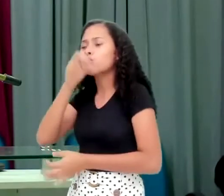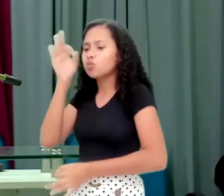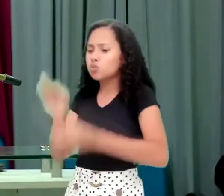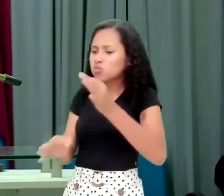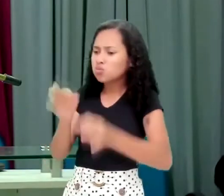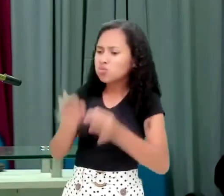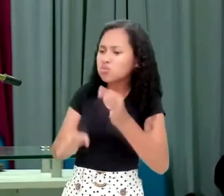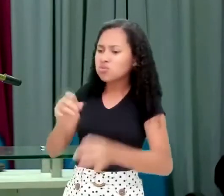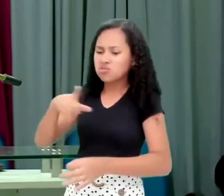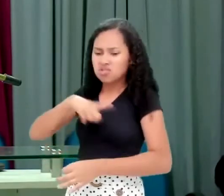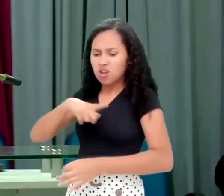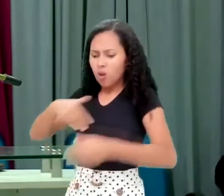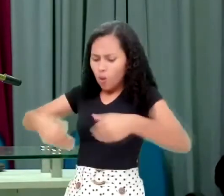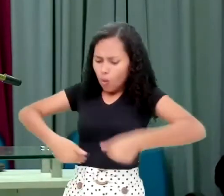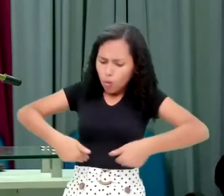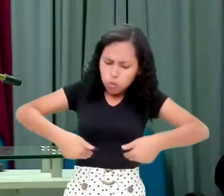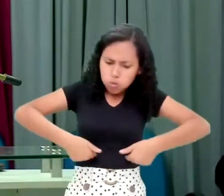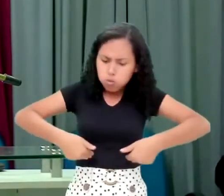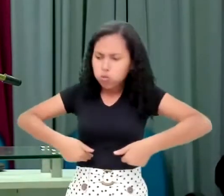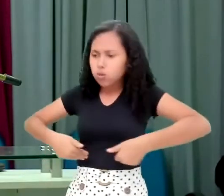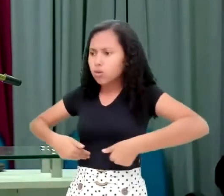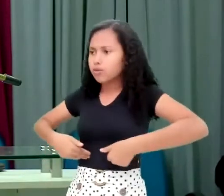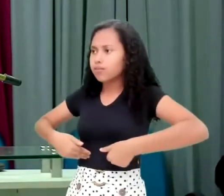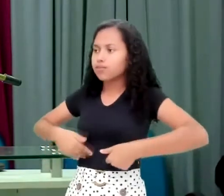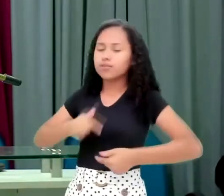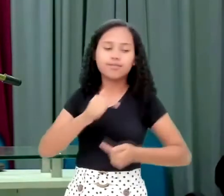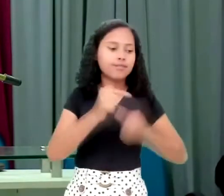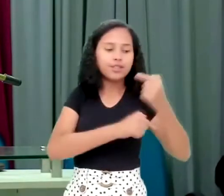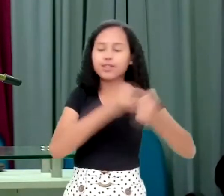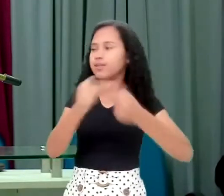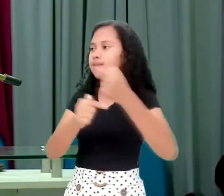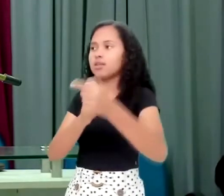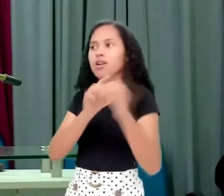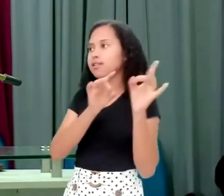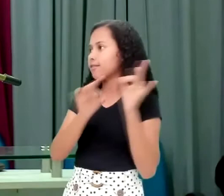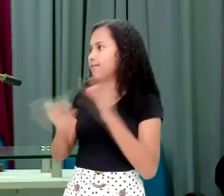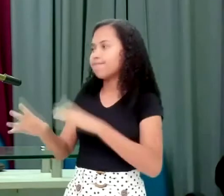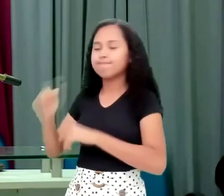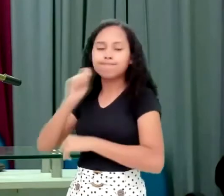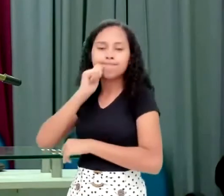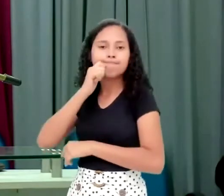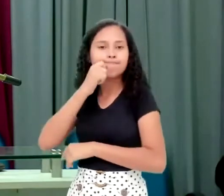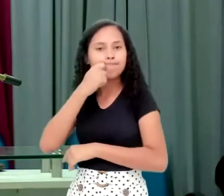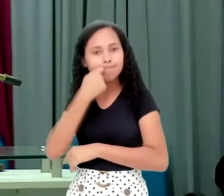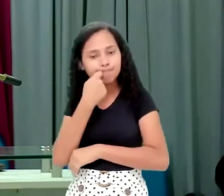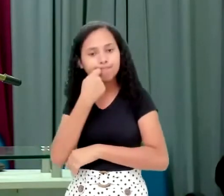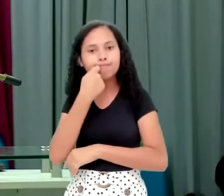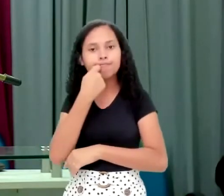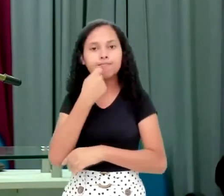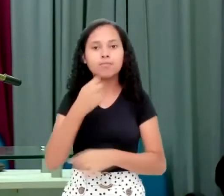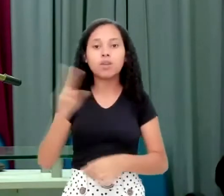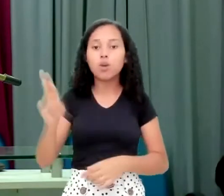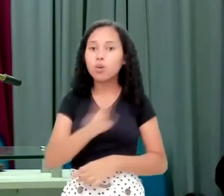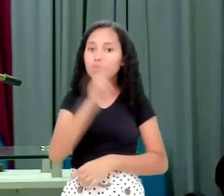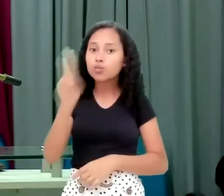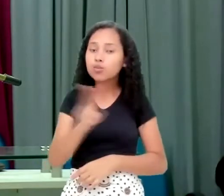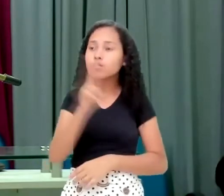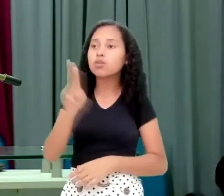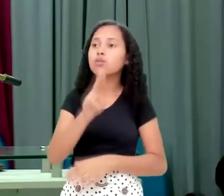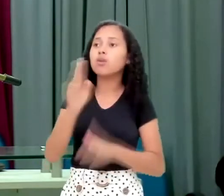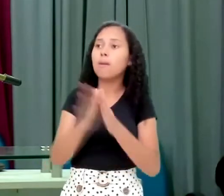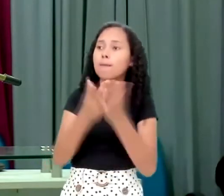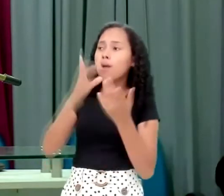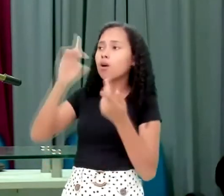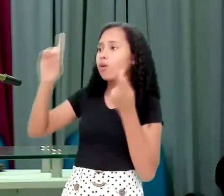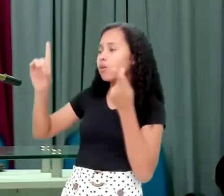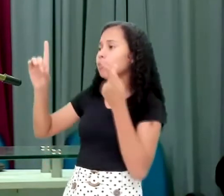passar fome, e nem a sua descendência mendigar o pão, aleluia. Orar ao Senhor usando a sua palavra, e